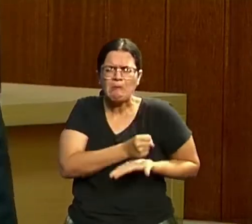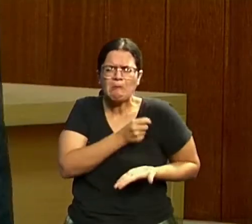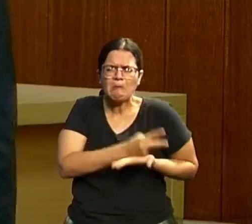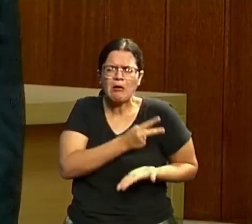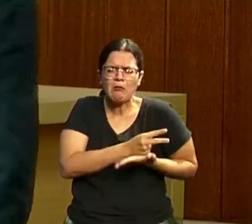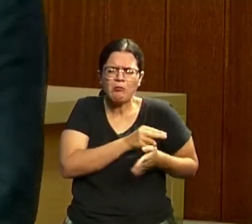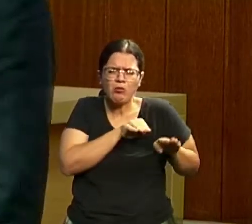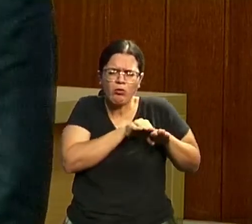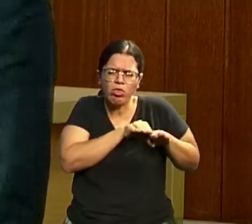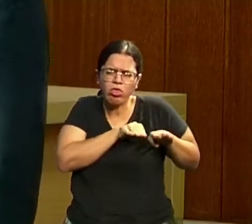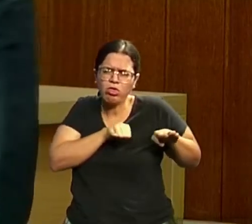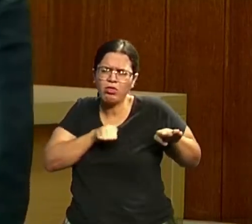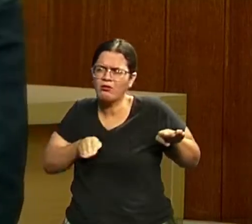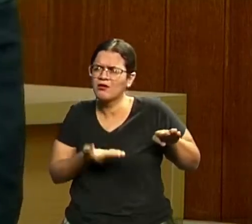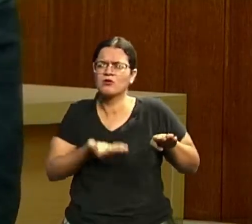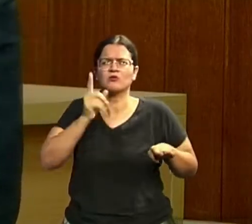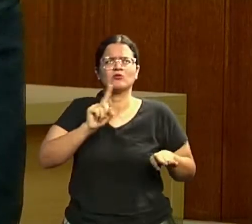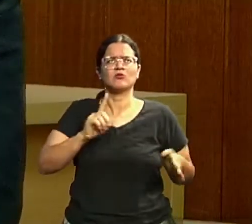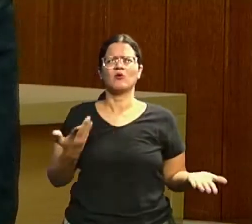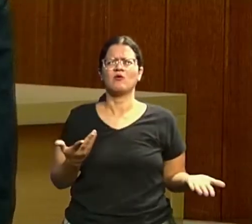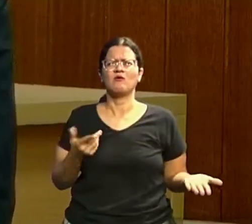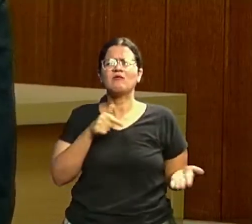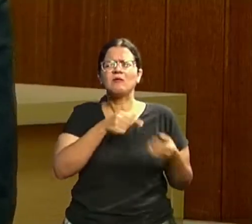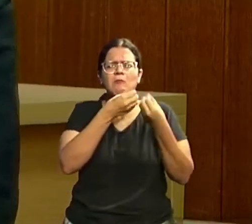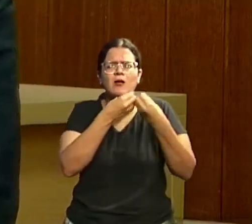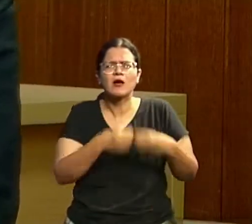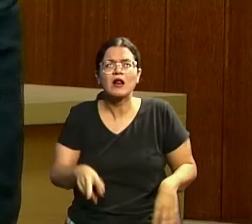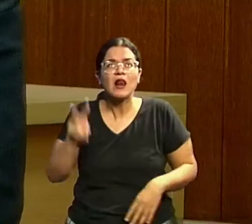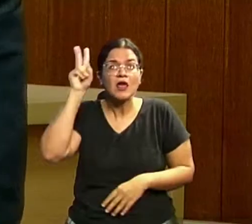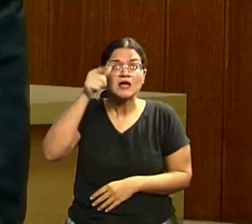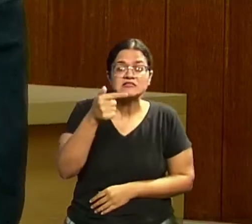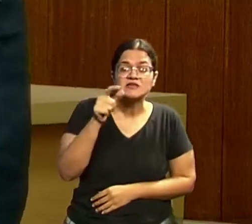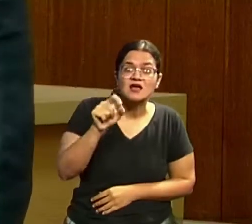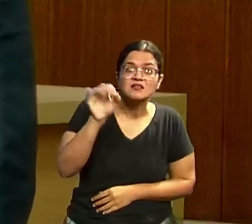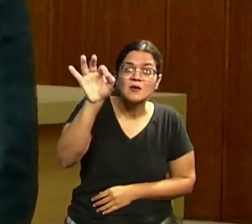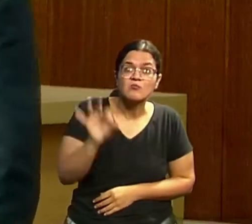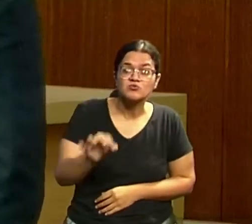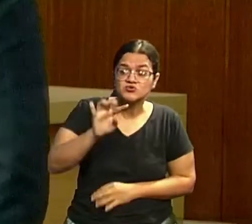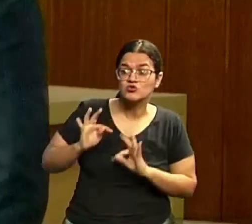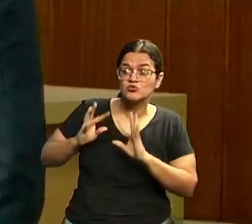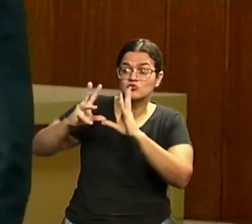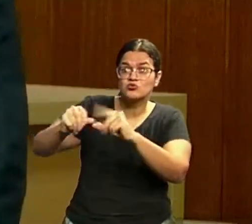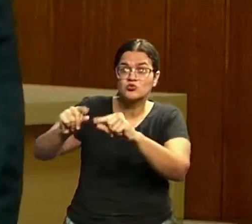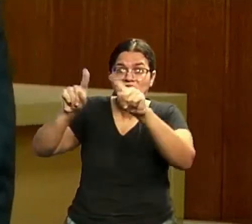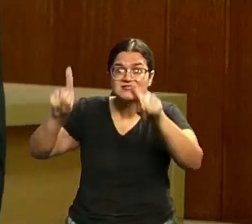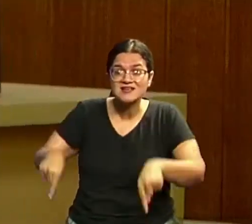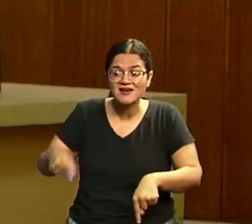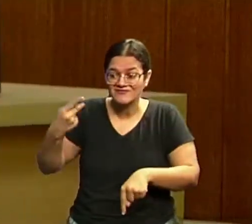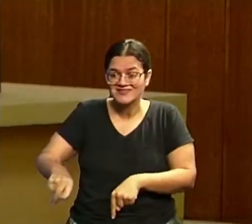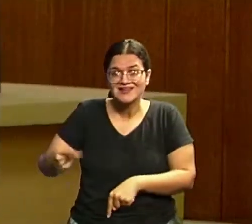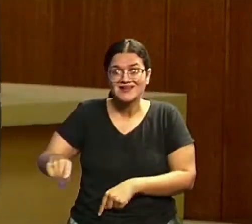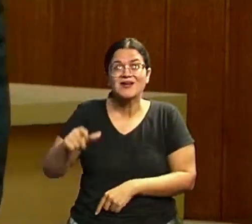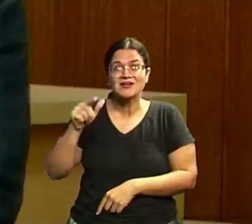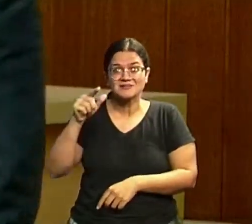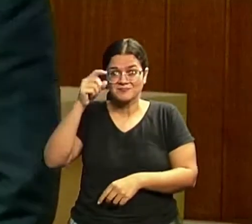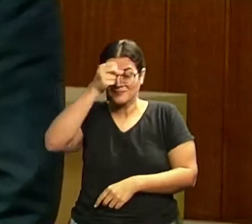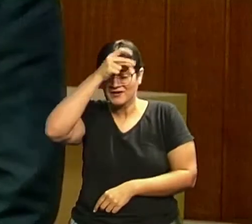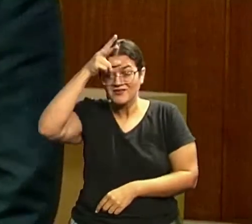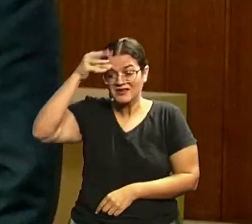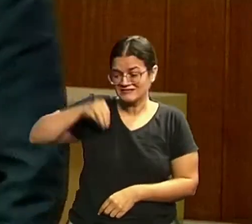com o salário tão defasado, lembrando que 70% dos nossos servidores da prefeitura ganha